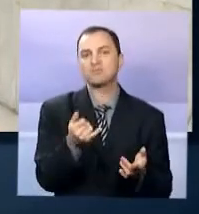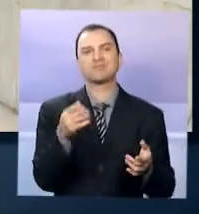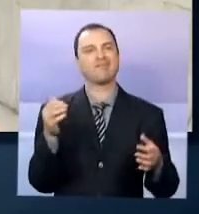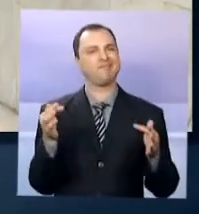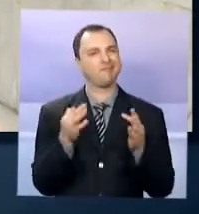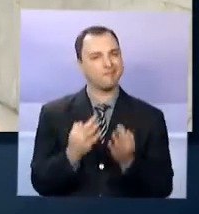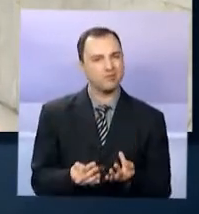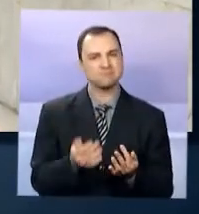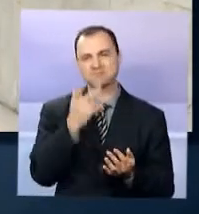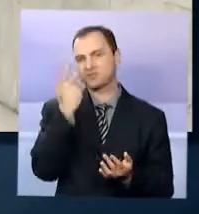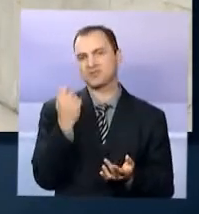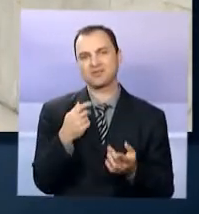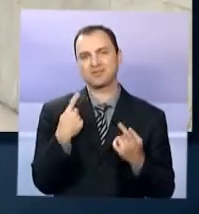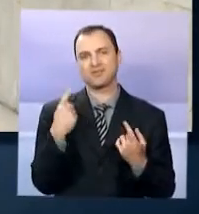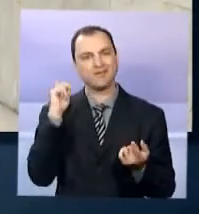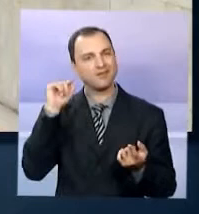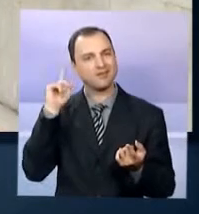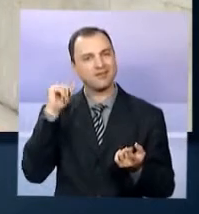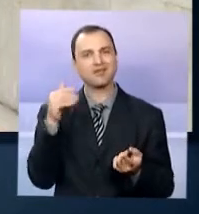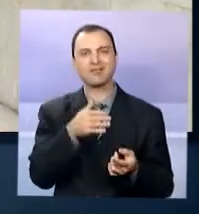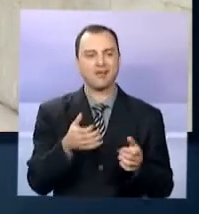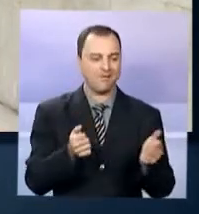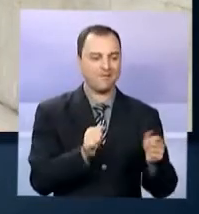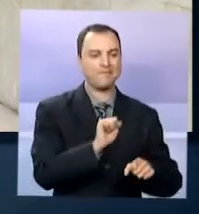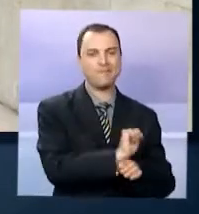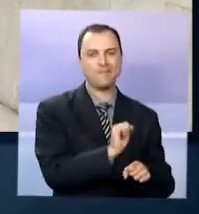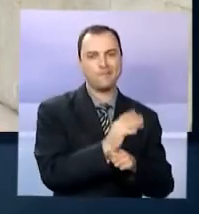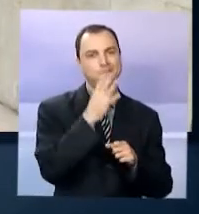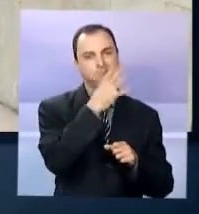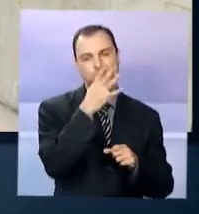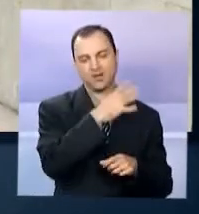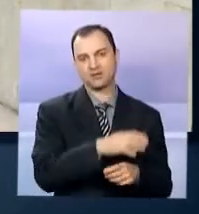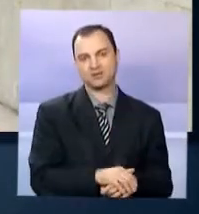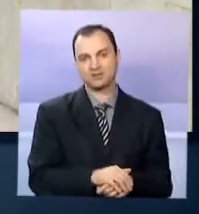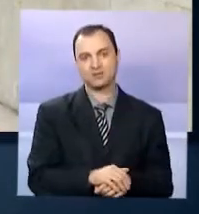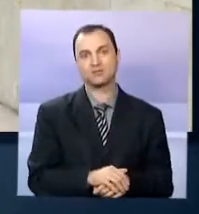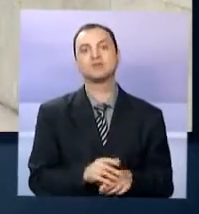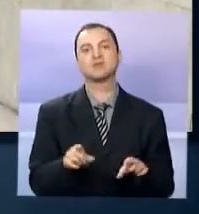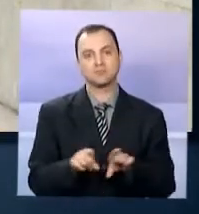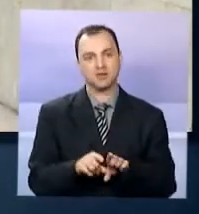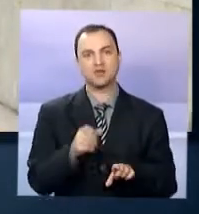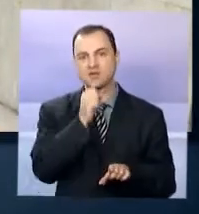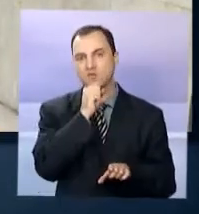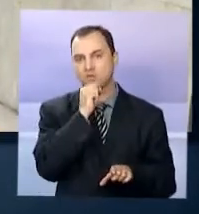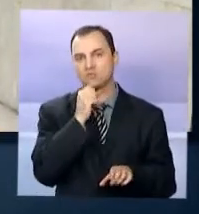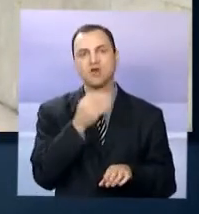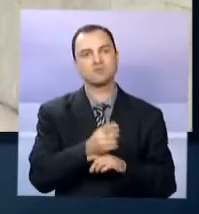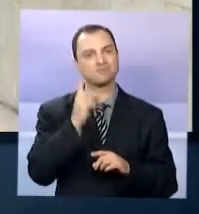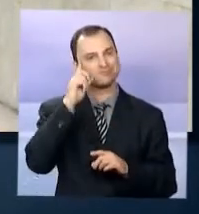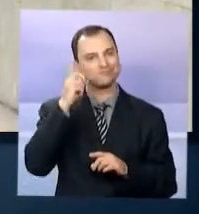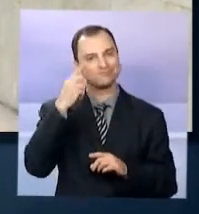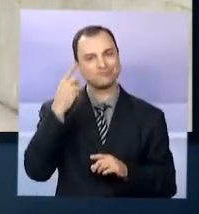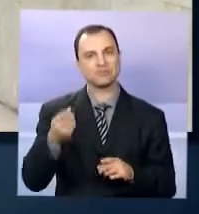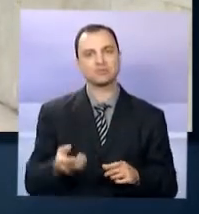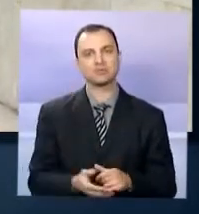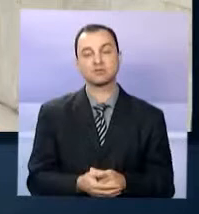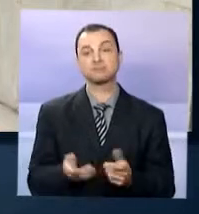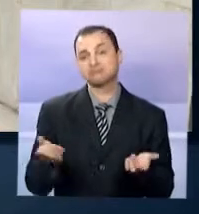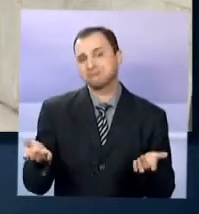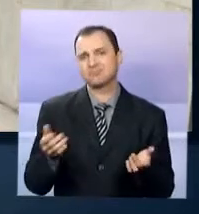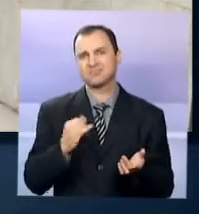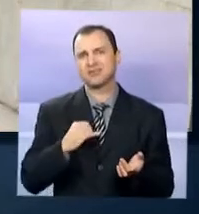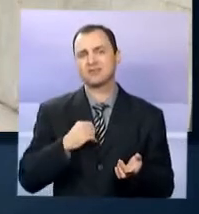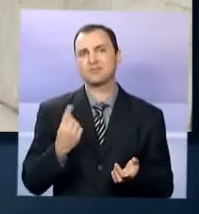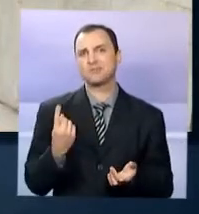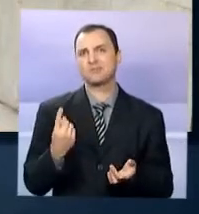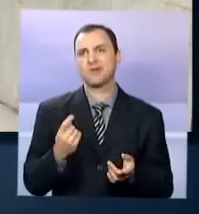esfarrapadas que as pessoas que usam as vagas para pessoas com deficiência e para idosos usam no dia-a-dia e